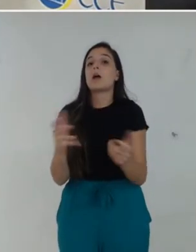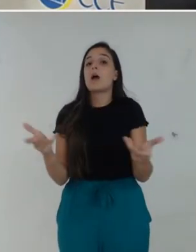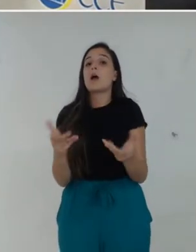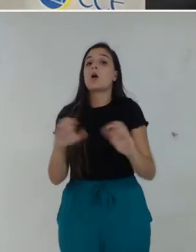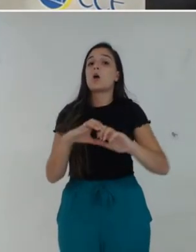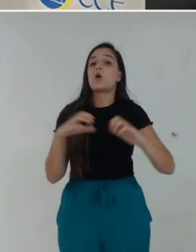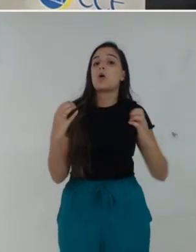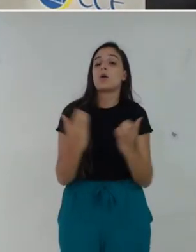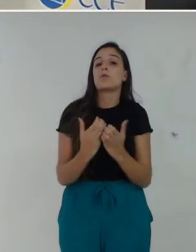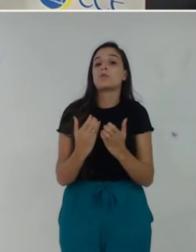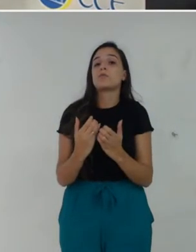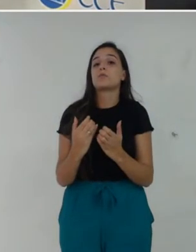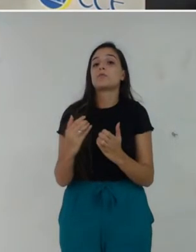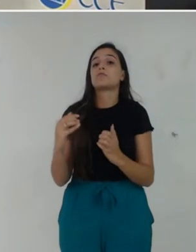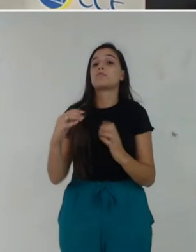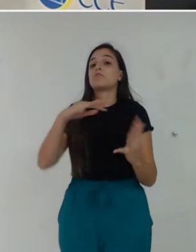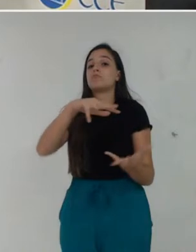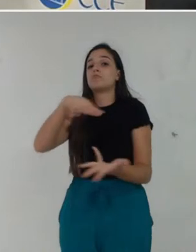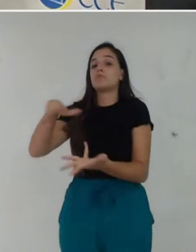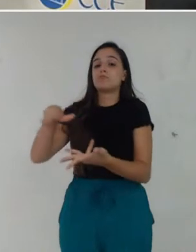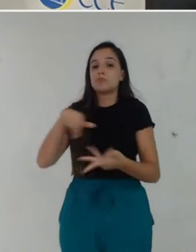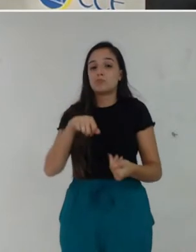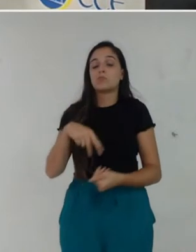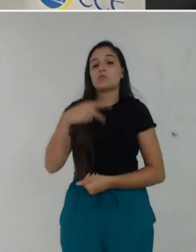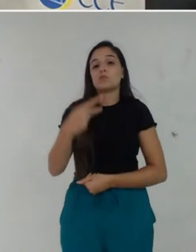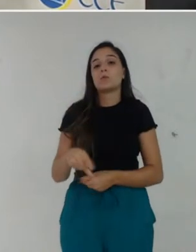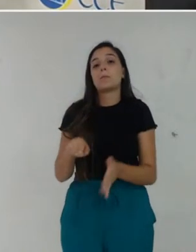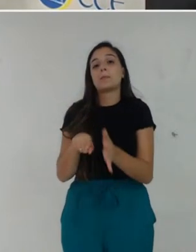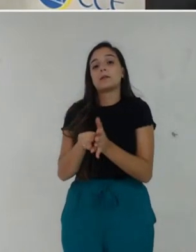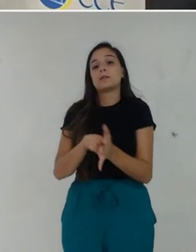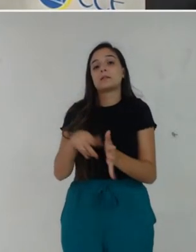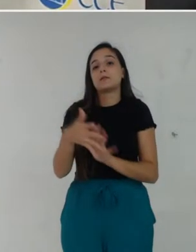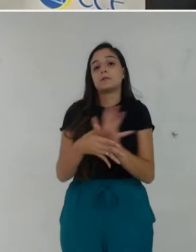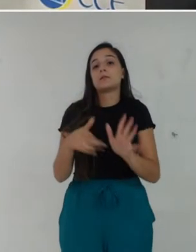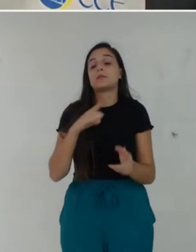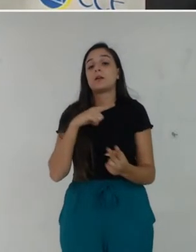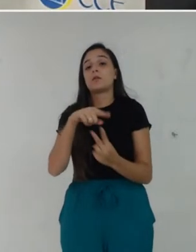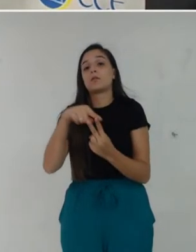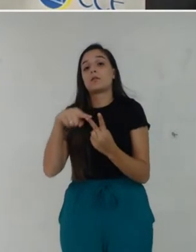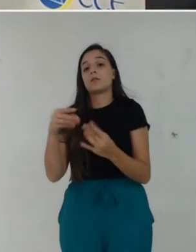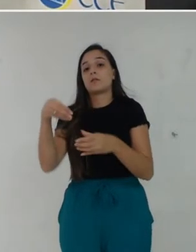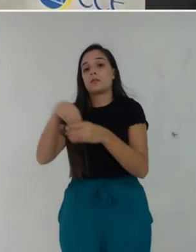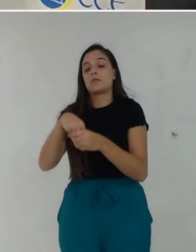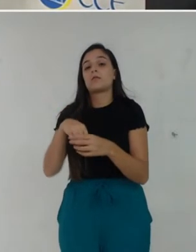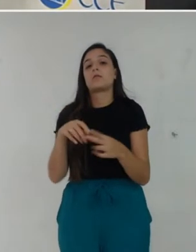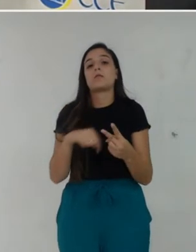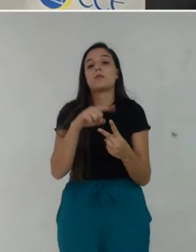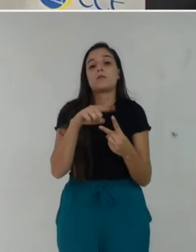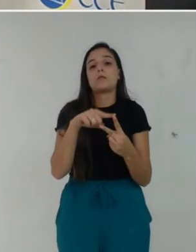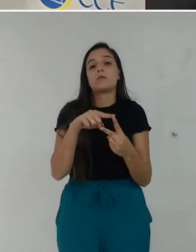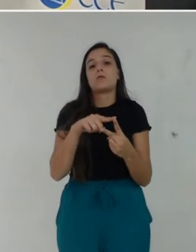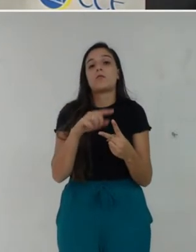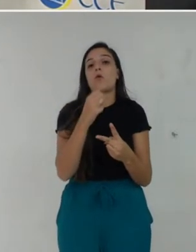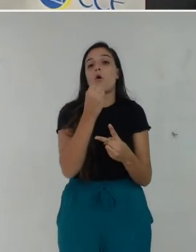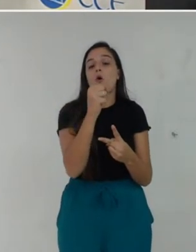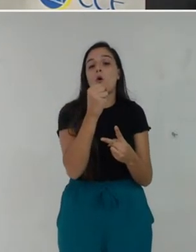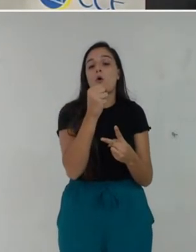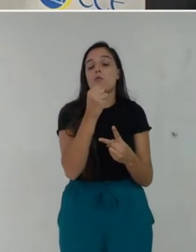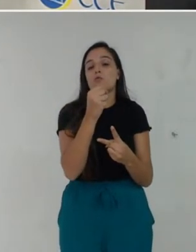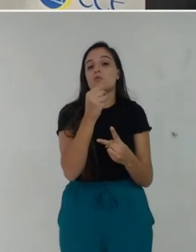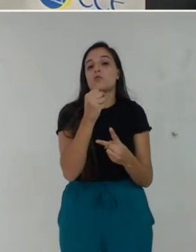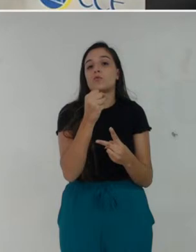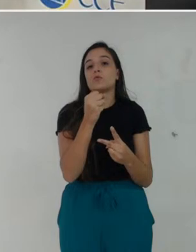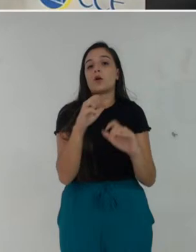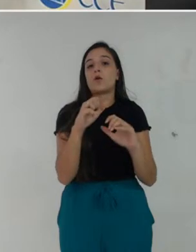congressos internacionais de pesquisas em língua de sinais e a gente faz dois congressos. Hoje nós estamos no 8º Congresso